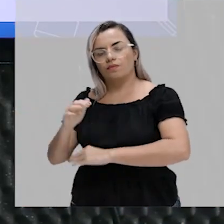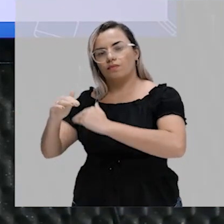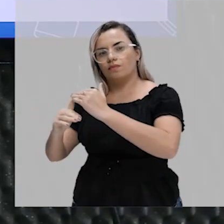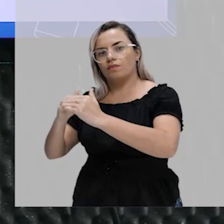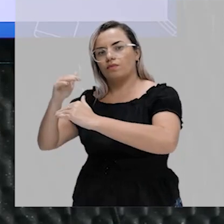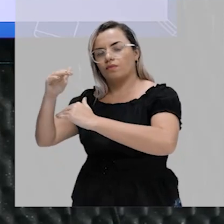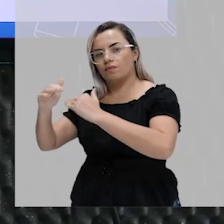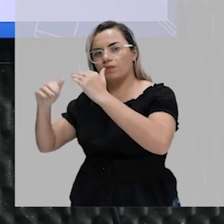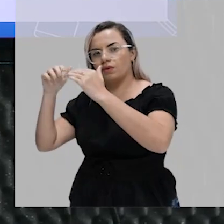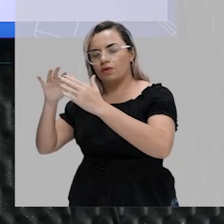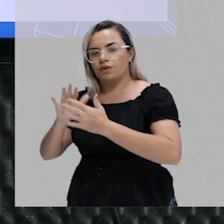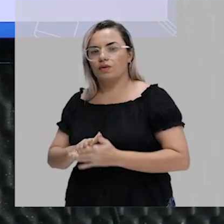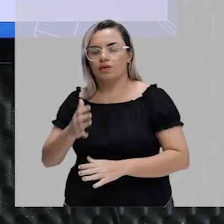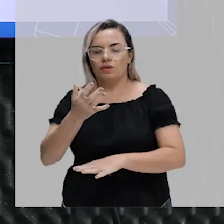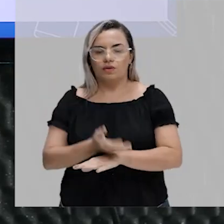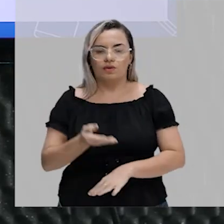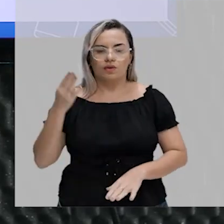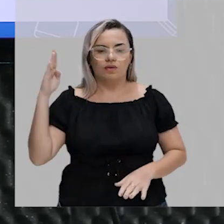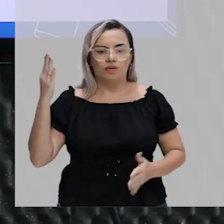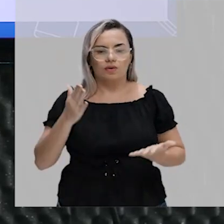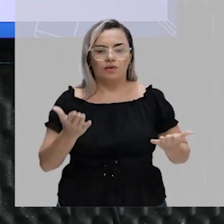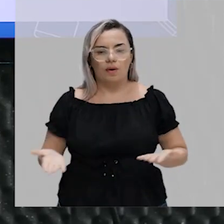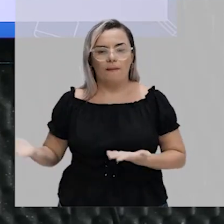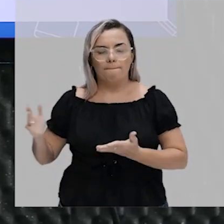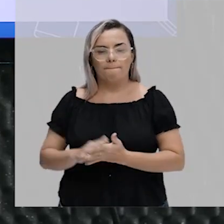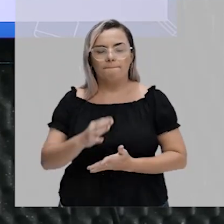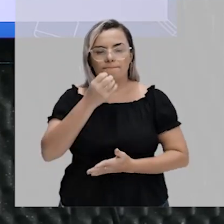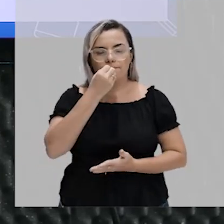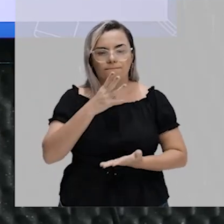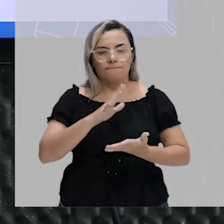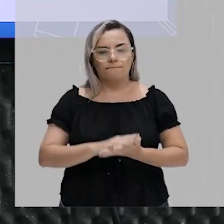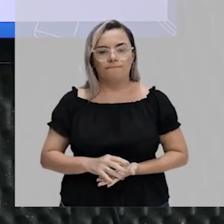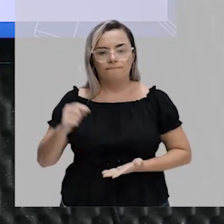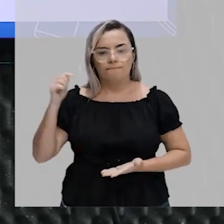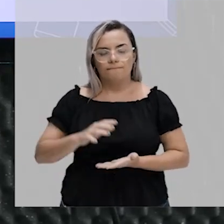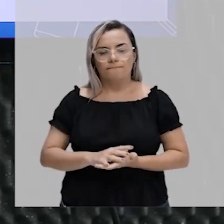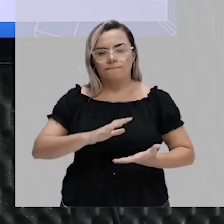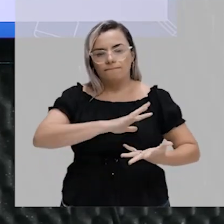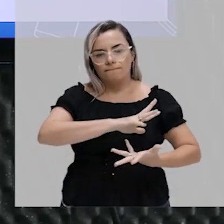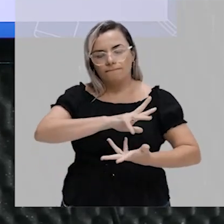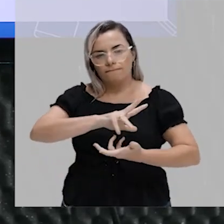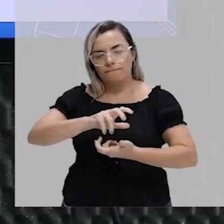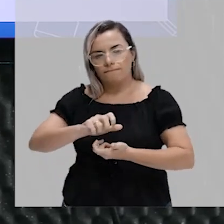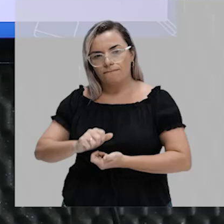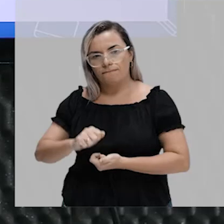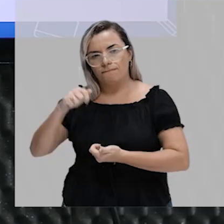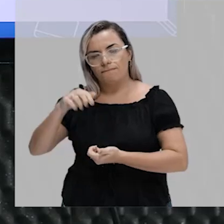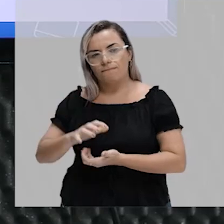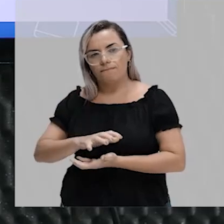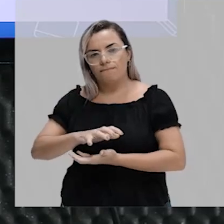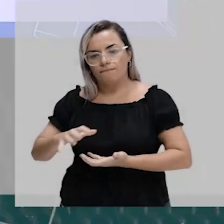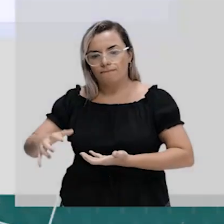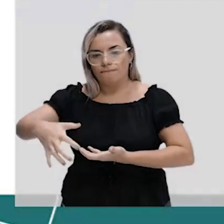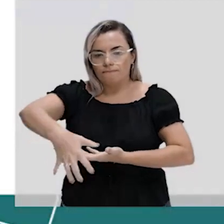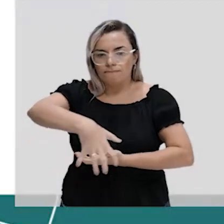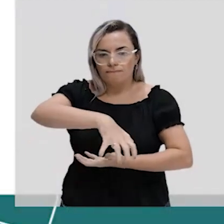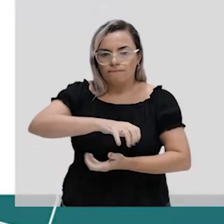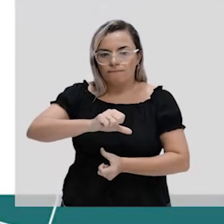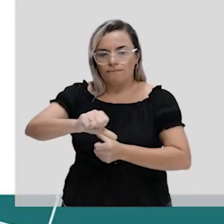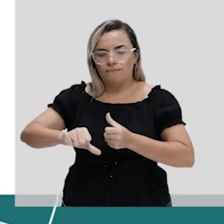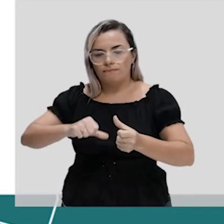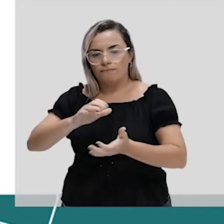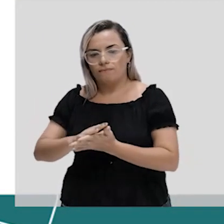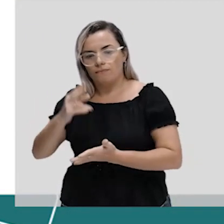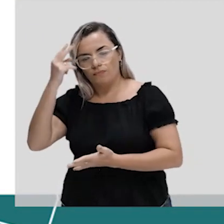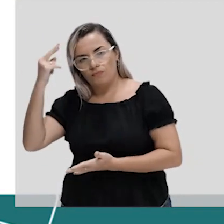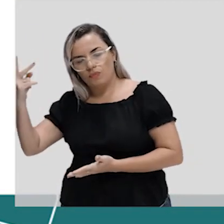é muito estudado em biologia. Bem, falando de deriva continental, o que seria essa tal de deriva continental? A